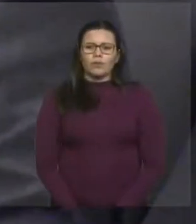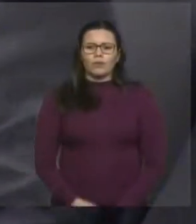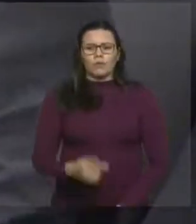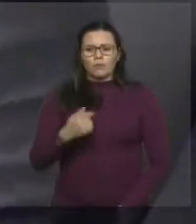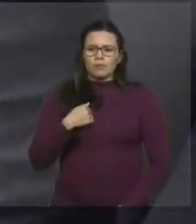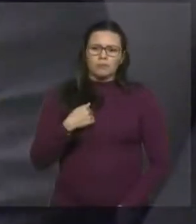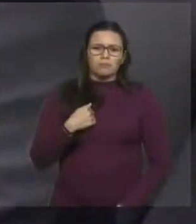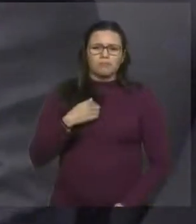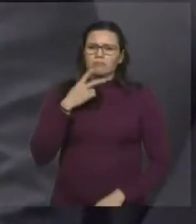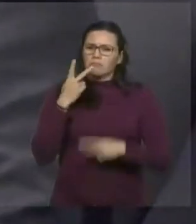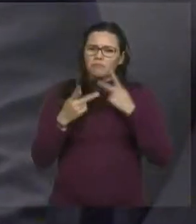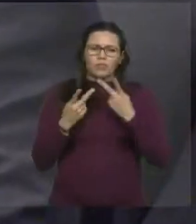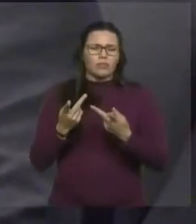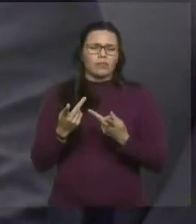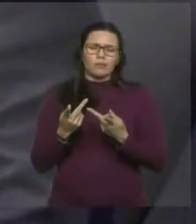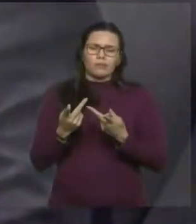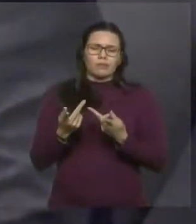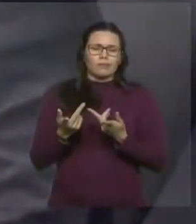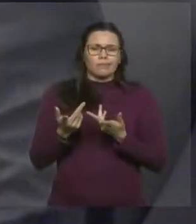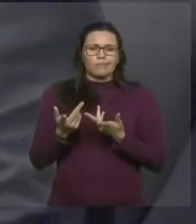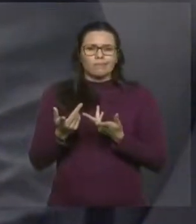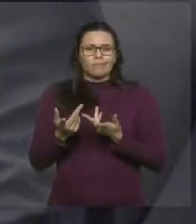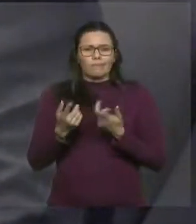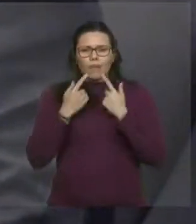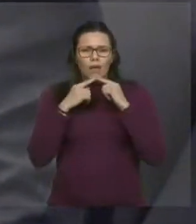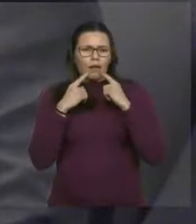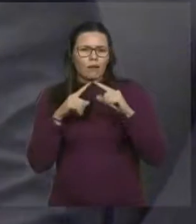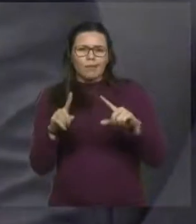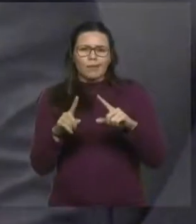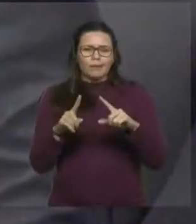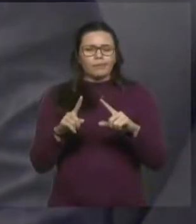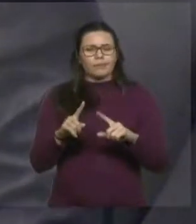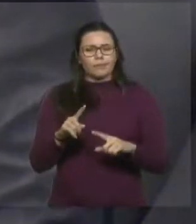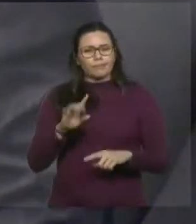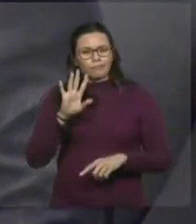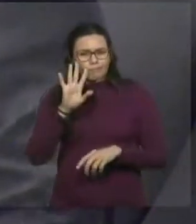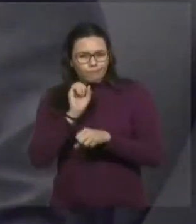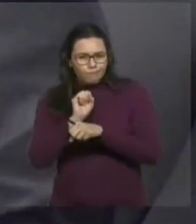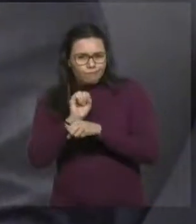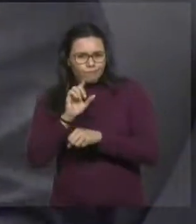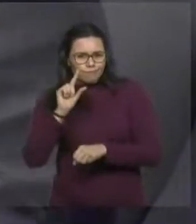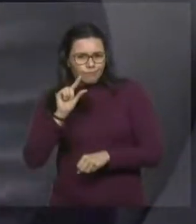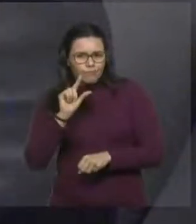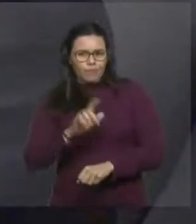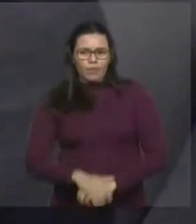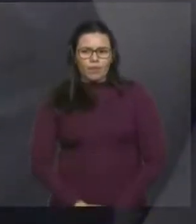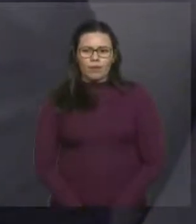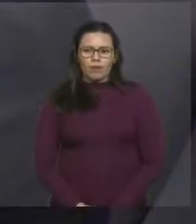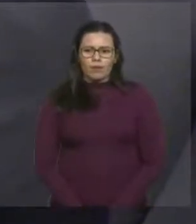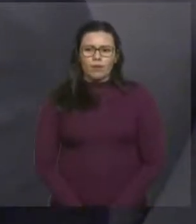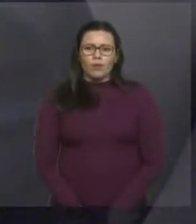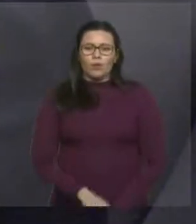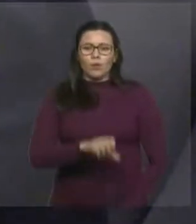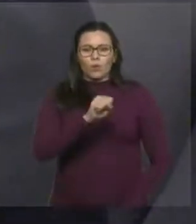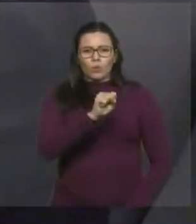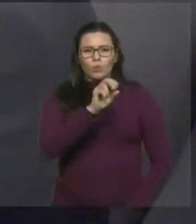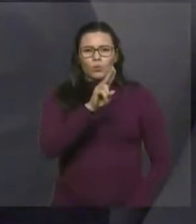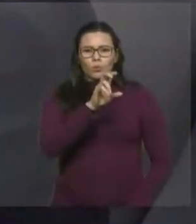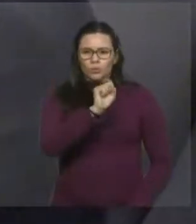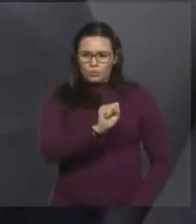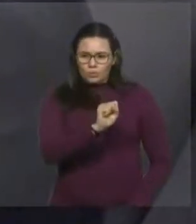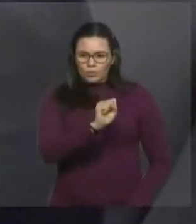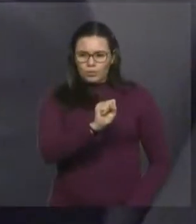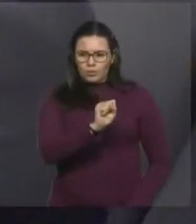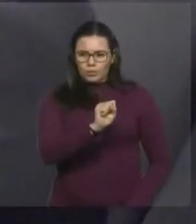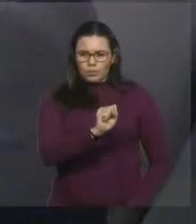reclamar, vírgula, porque os repasses que faz pelo SUS